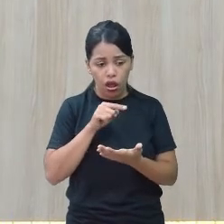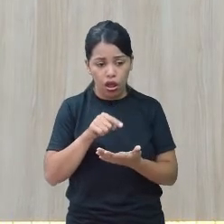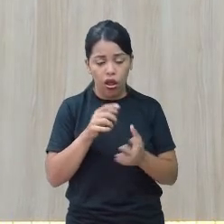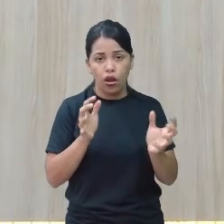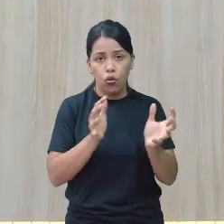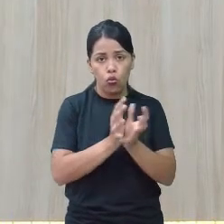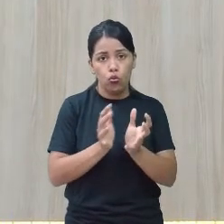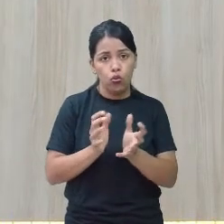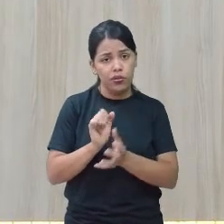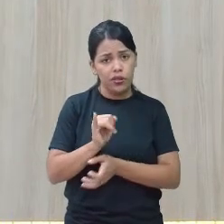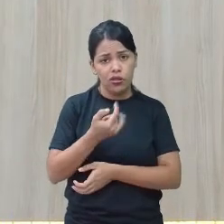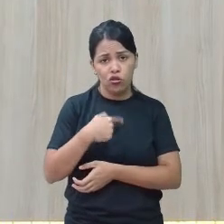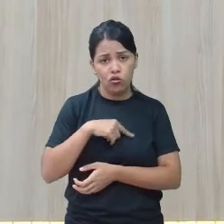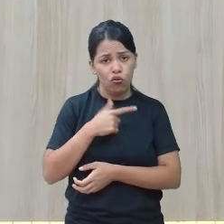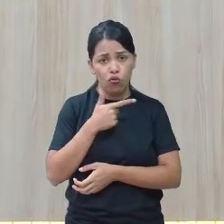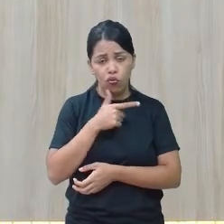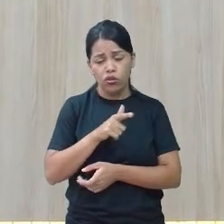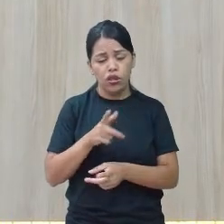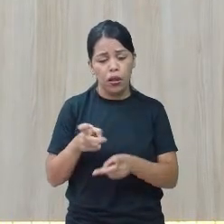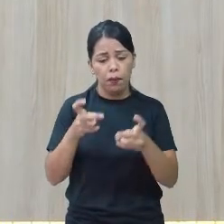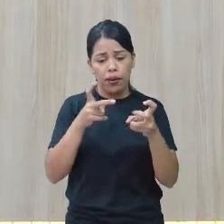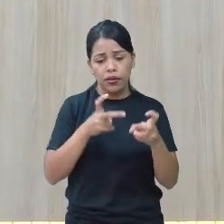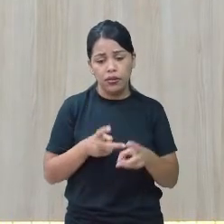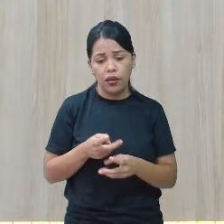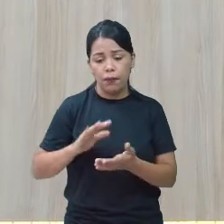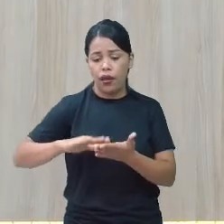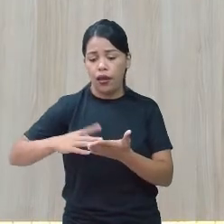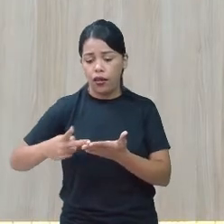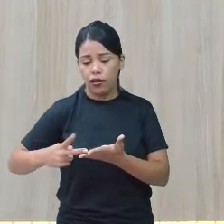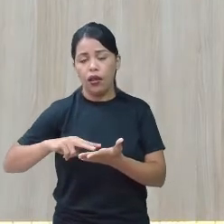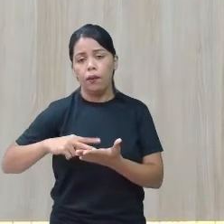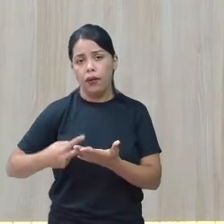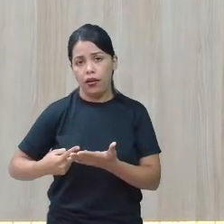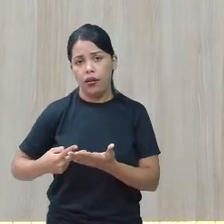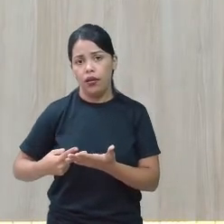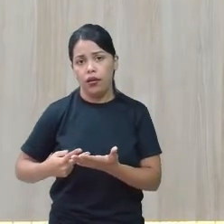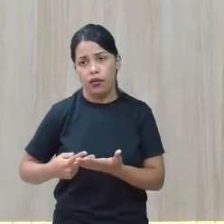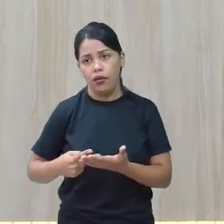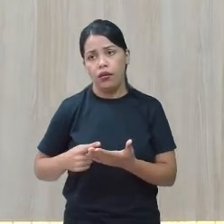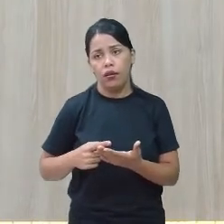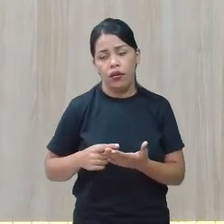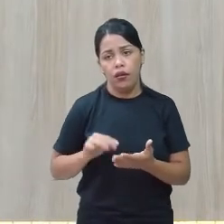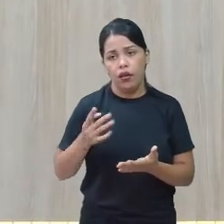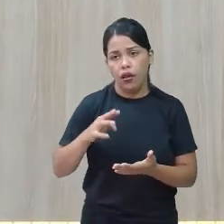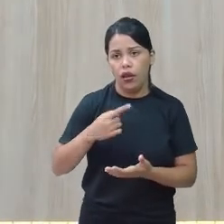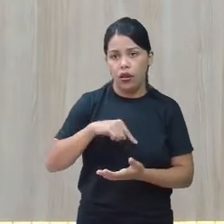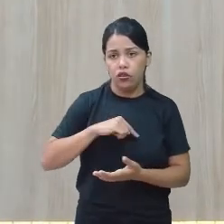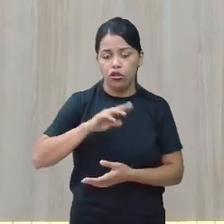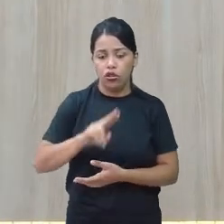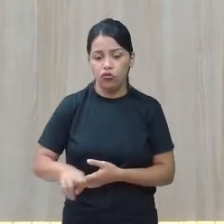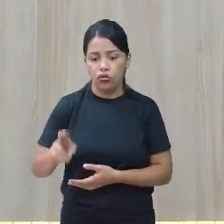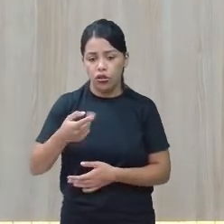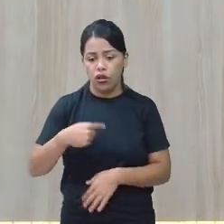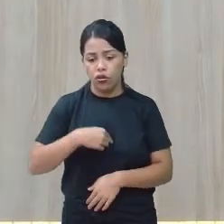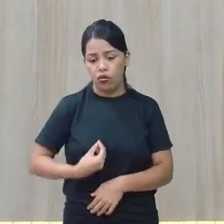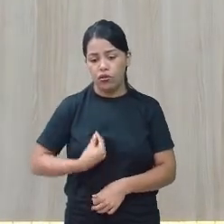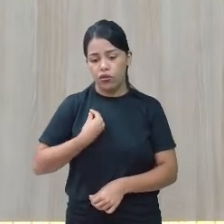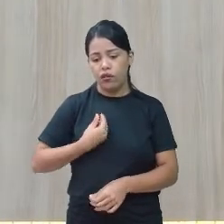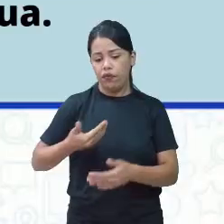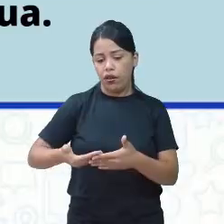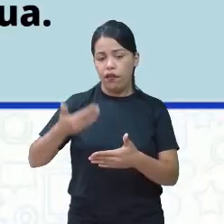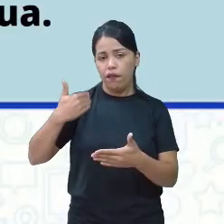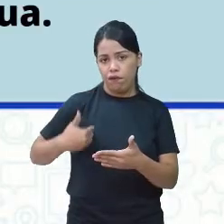certa interpretação, consegue colocá-los aí na nossa vida aqui fora. Então, eles servem a um propósito